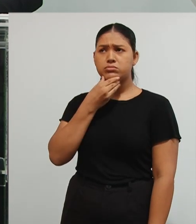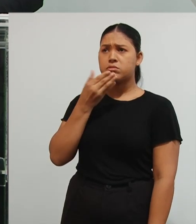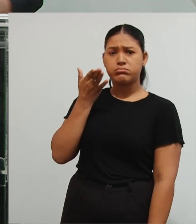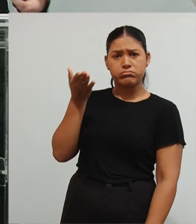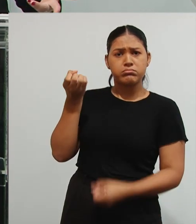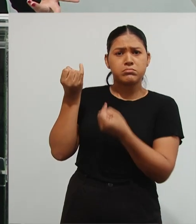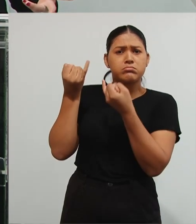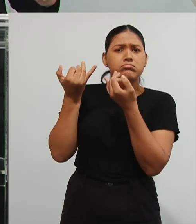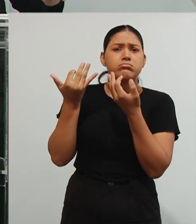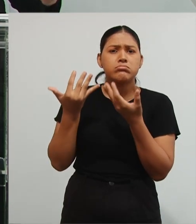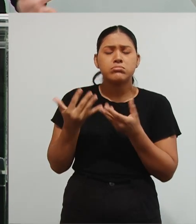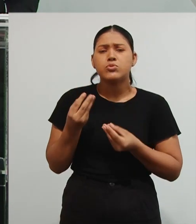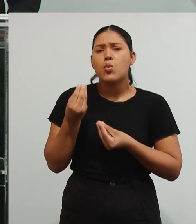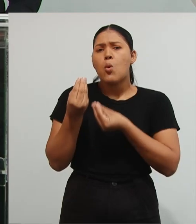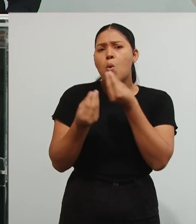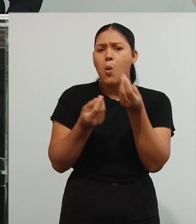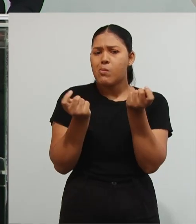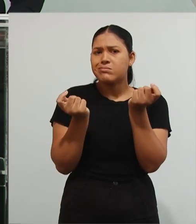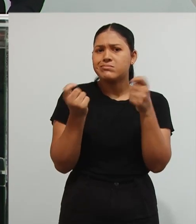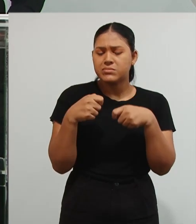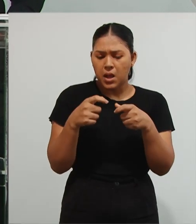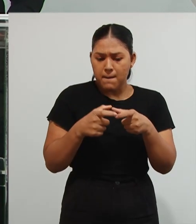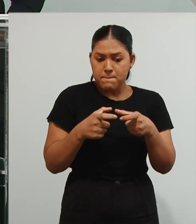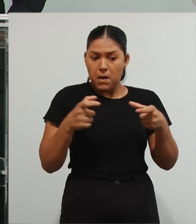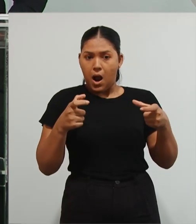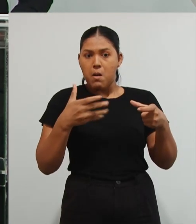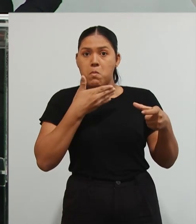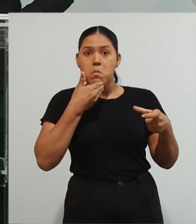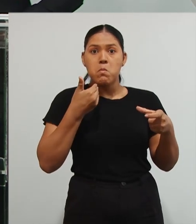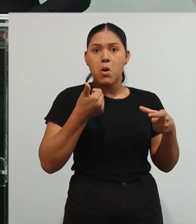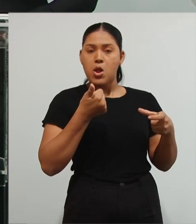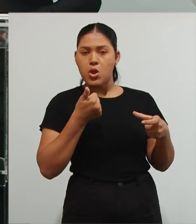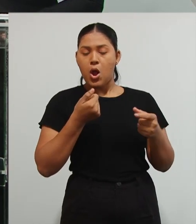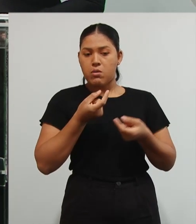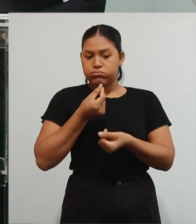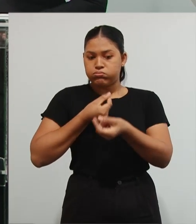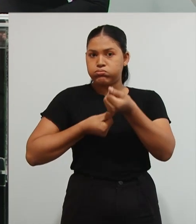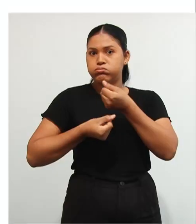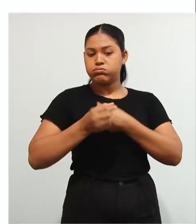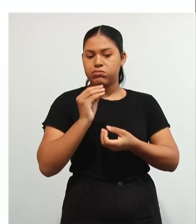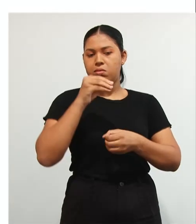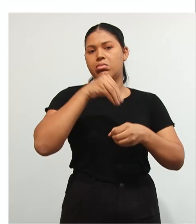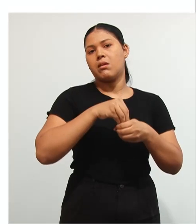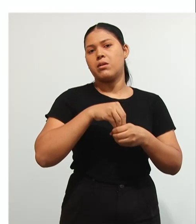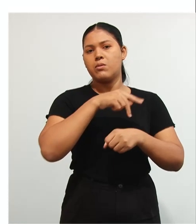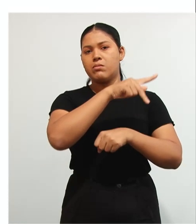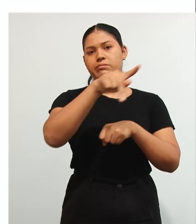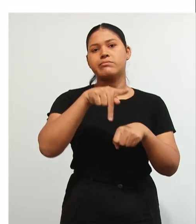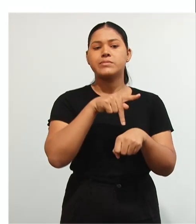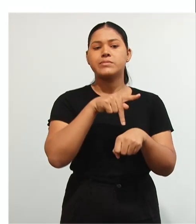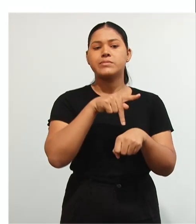a gente compete muito na nossa sociedade os empregos que são gerados pelo serviço ou empregos gerados pela indústria. É aquilo da